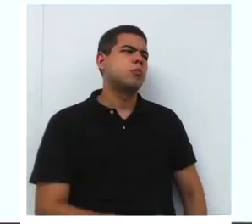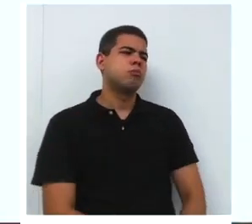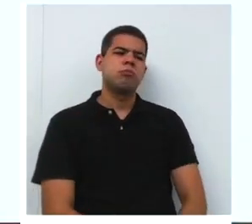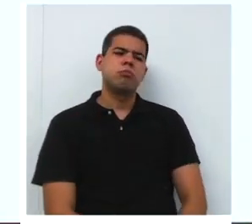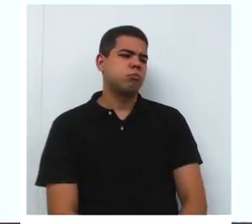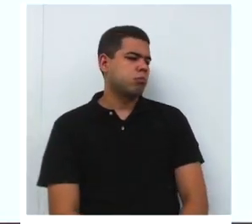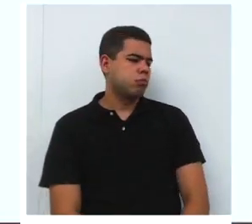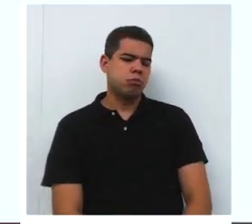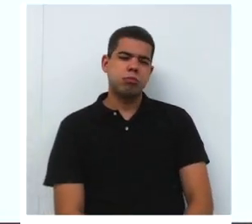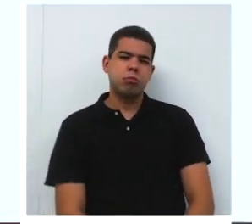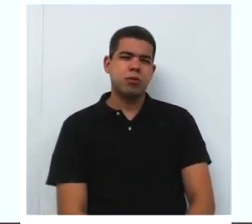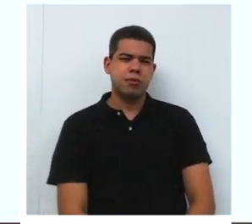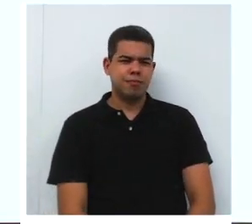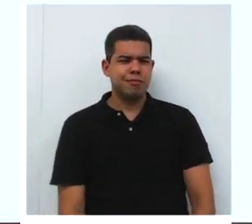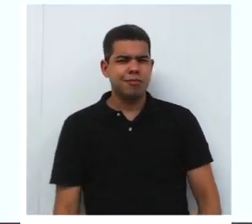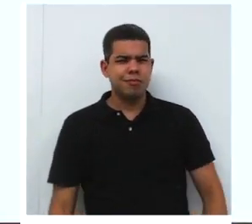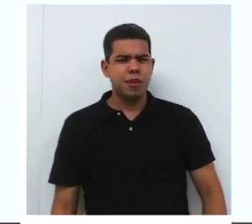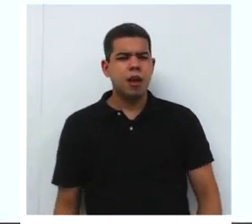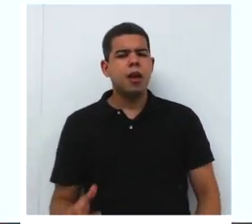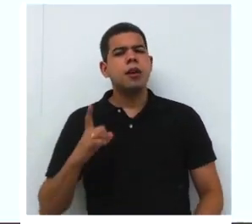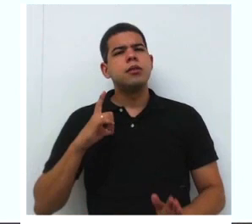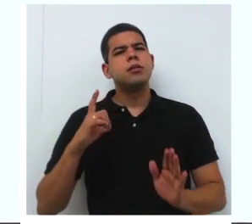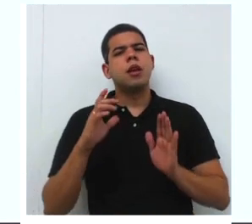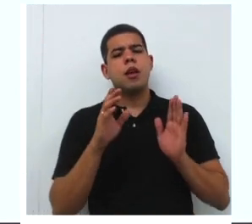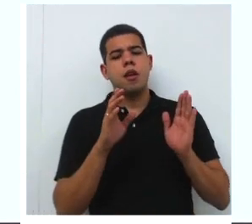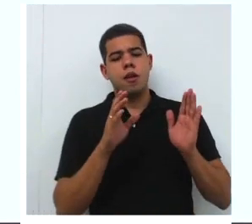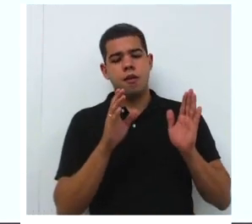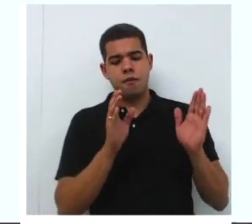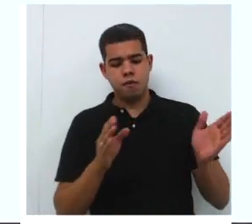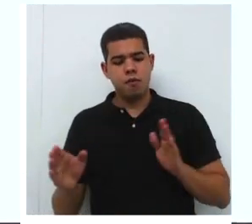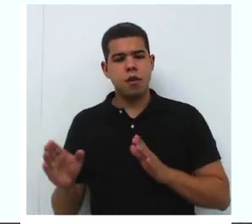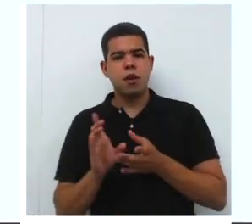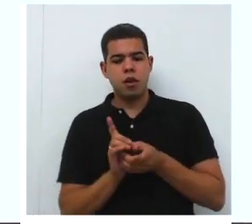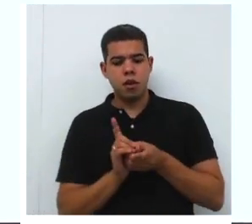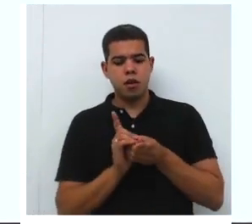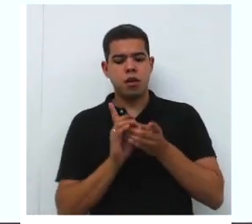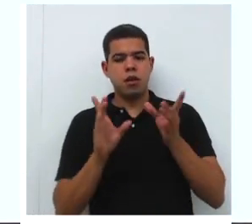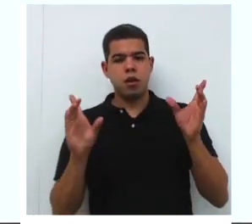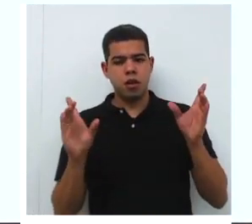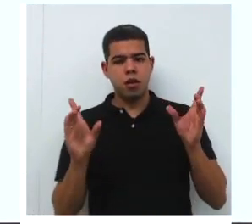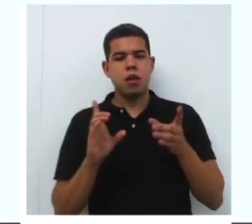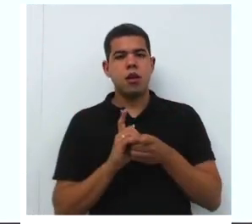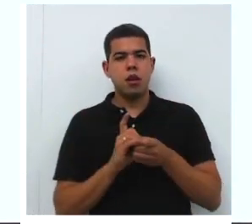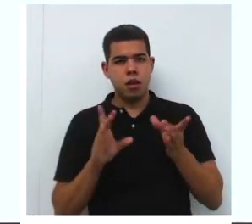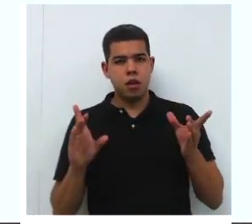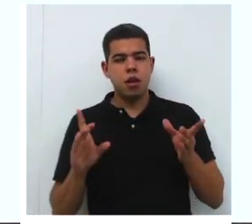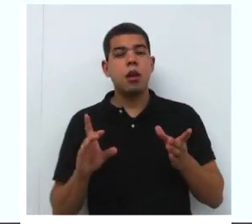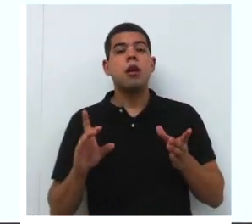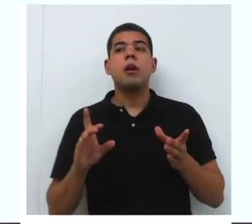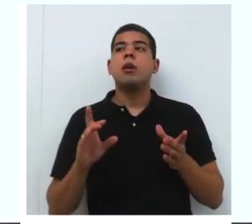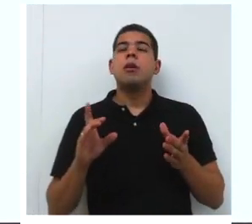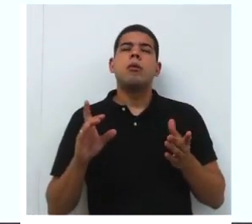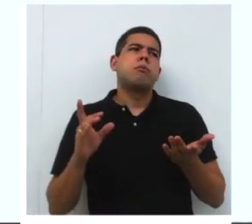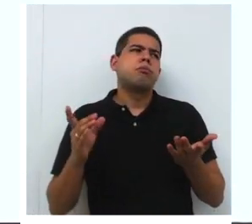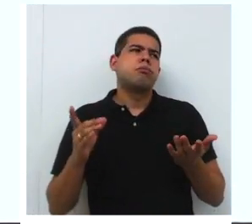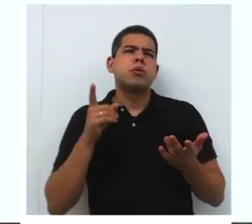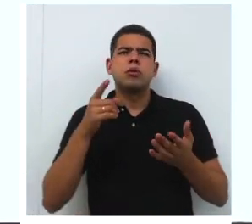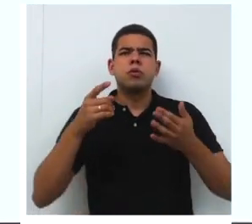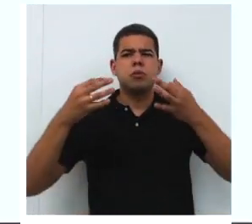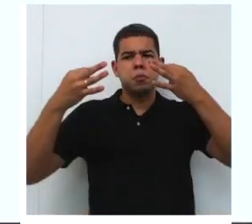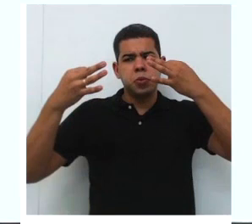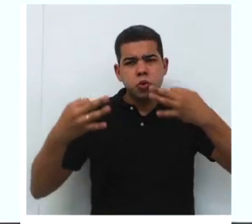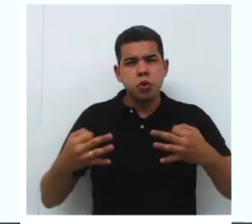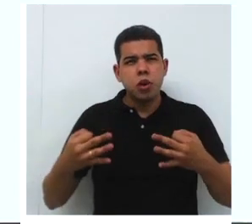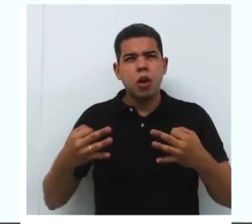Então, num regime democrático, você tem liberdade de expressão, desde que você não seja ofensivo. Mas quando você é justo